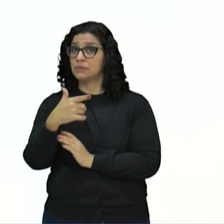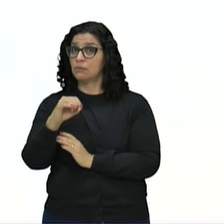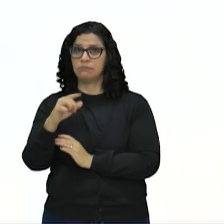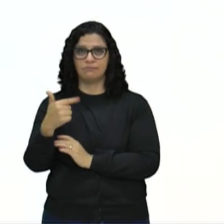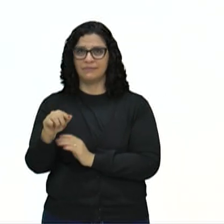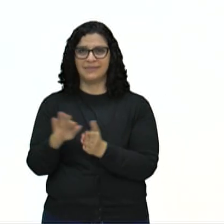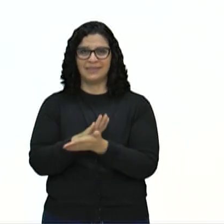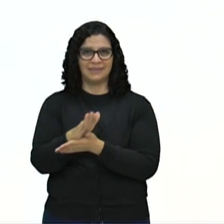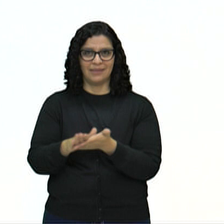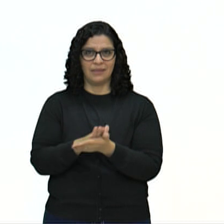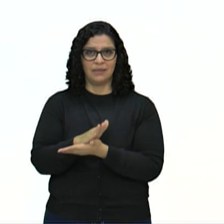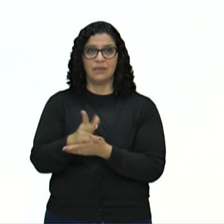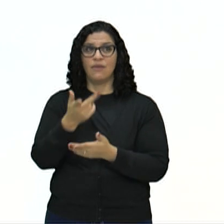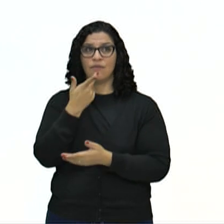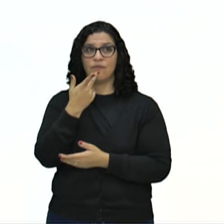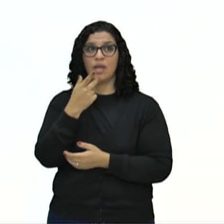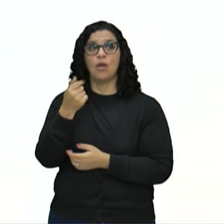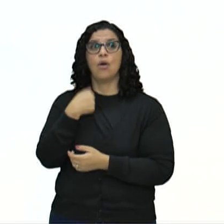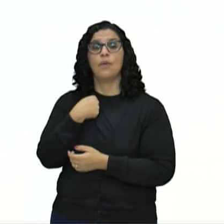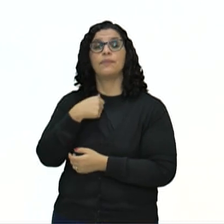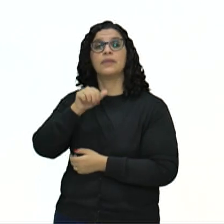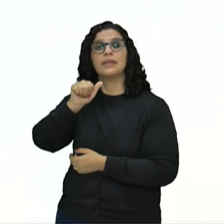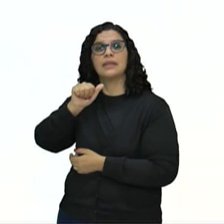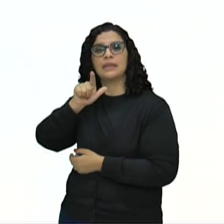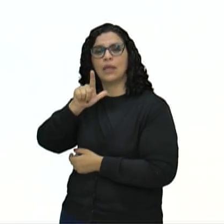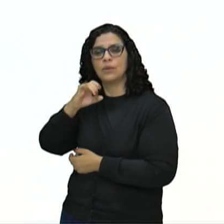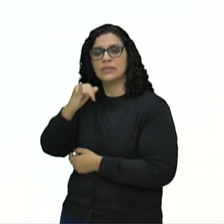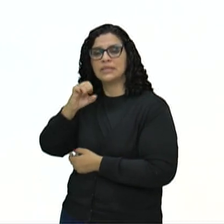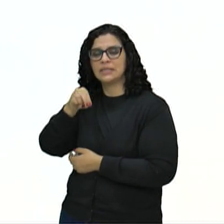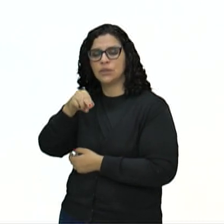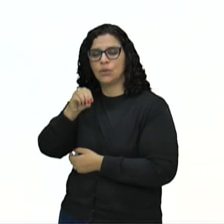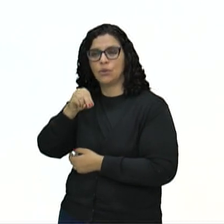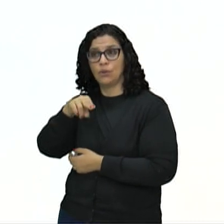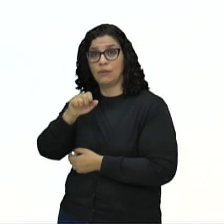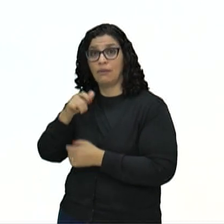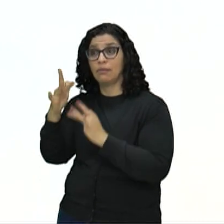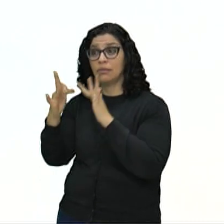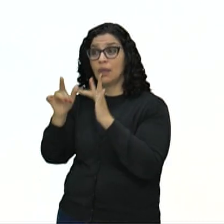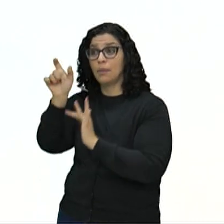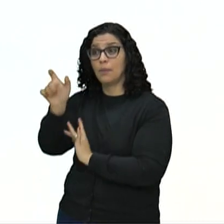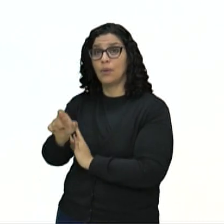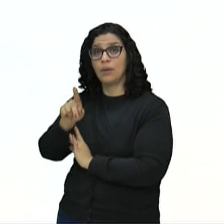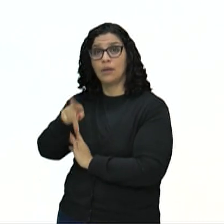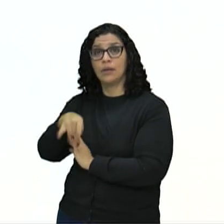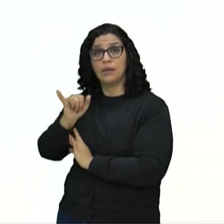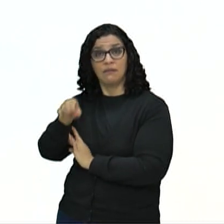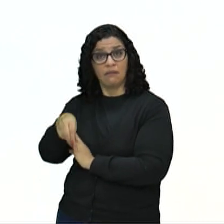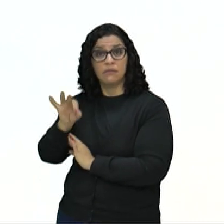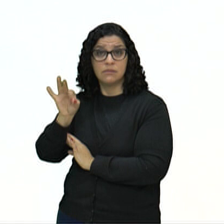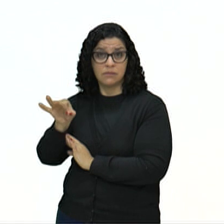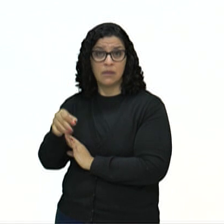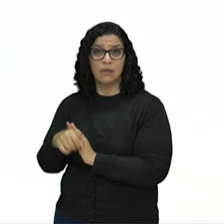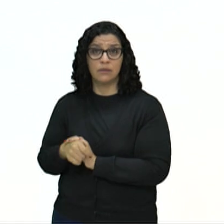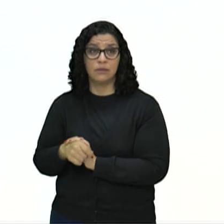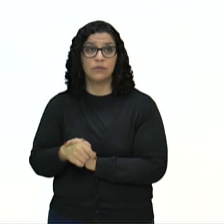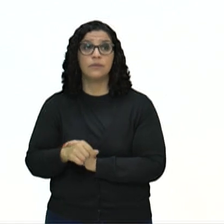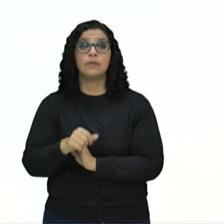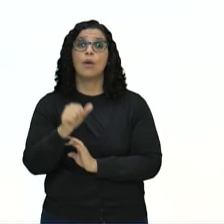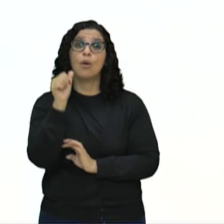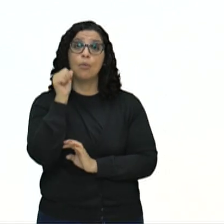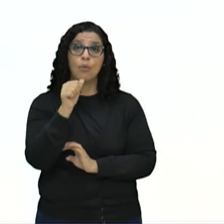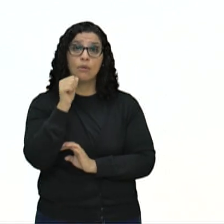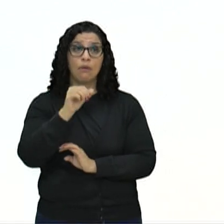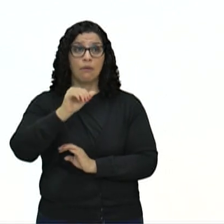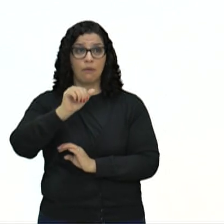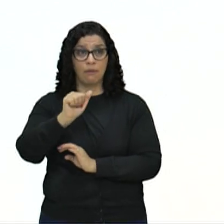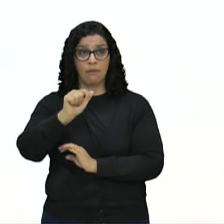Exemplo, Alcione namora Kim. Certo? Certo. Professora, eu